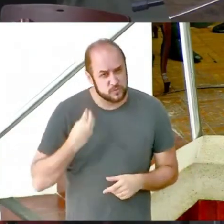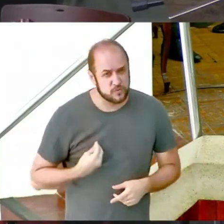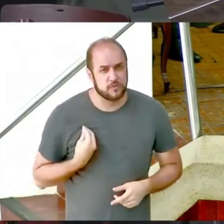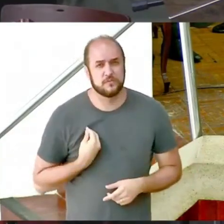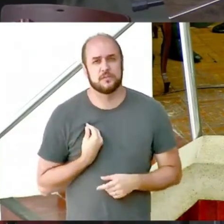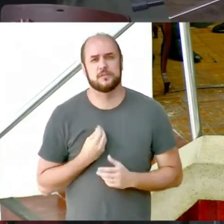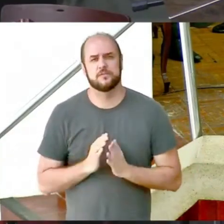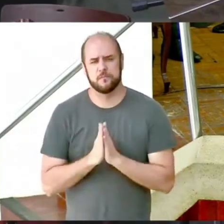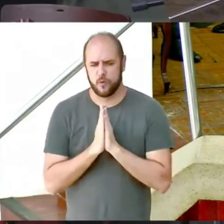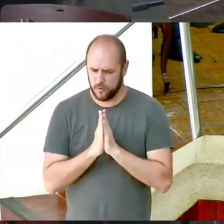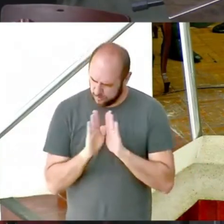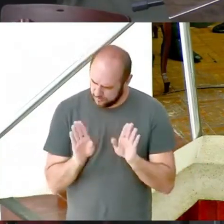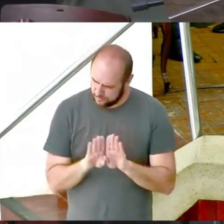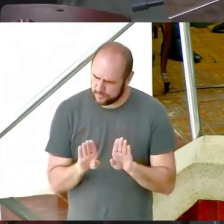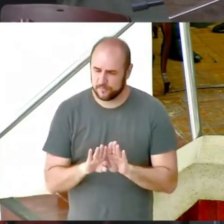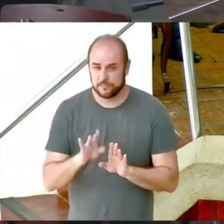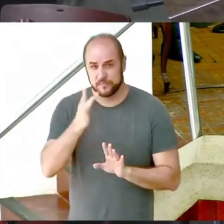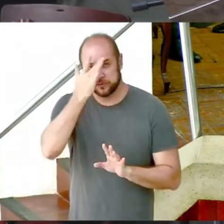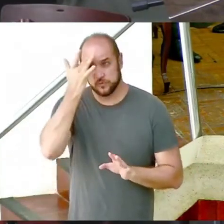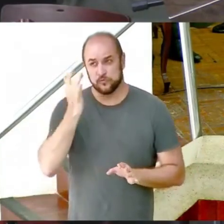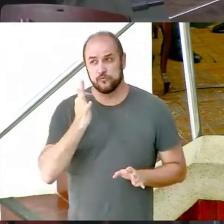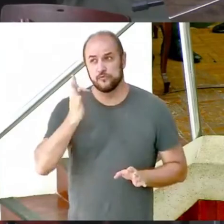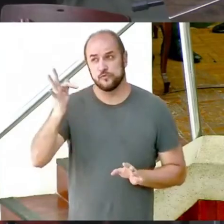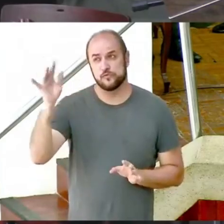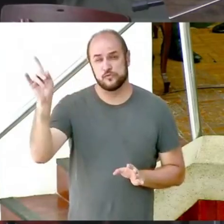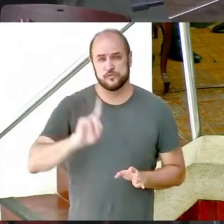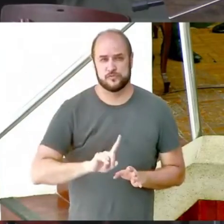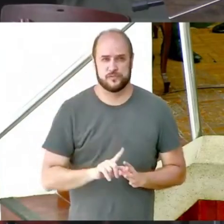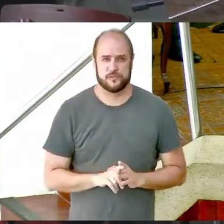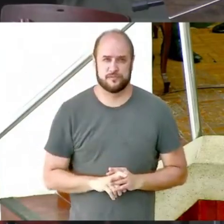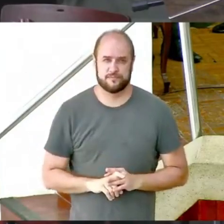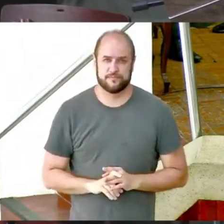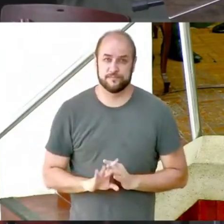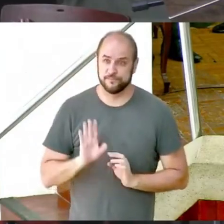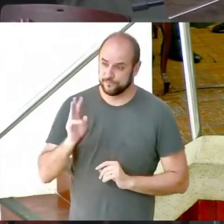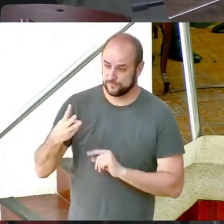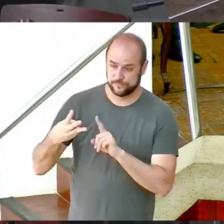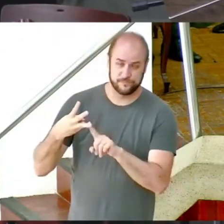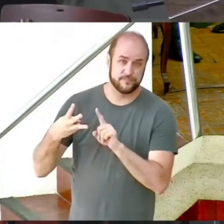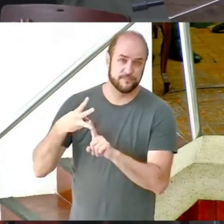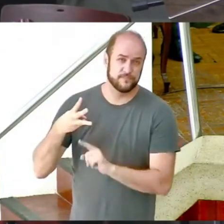orando também por aqueles que virão. Terceiro desdobramento